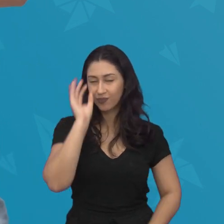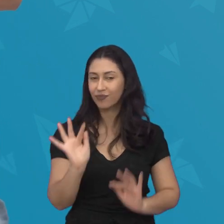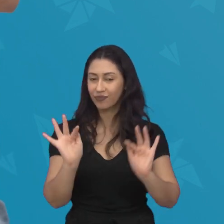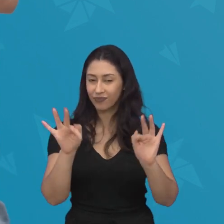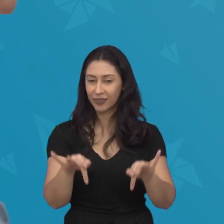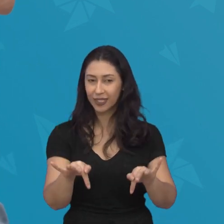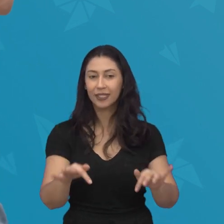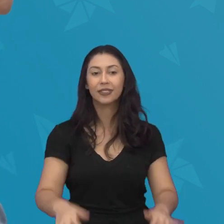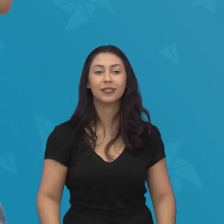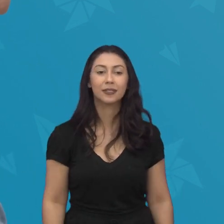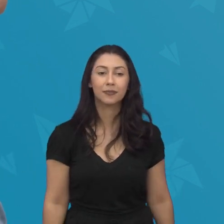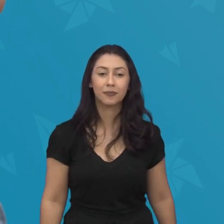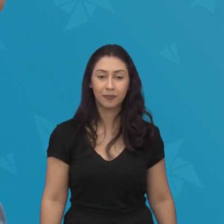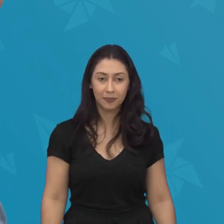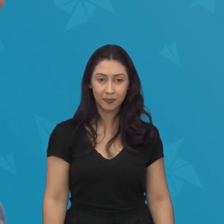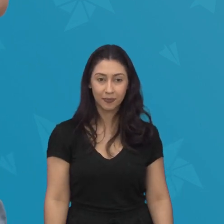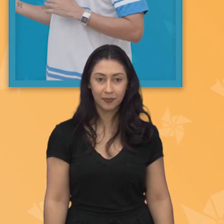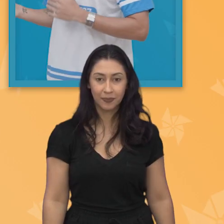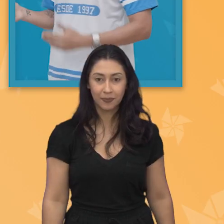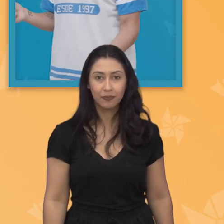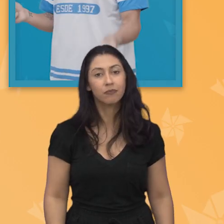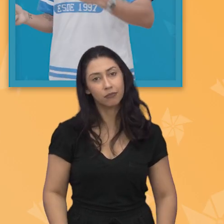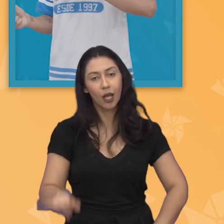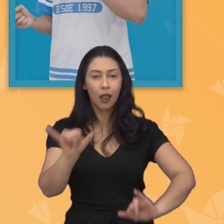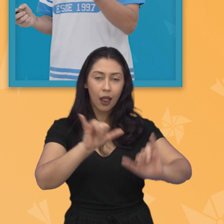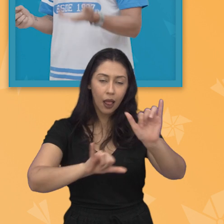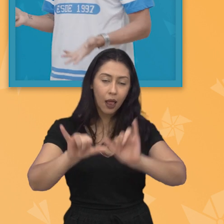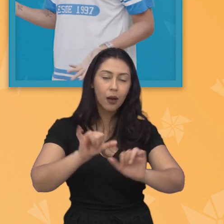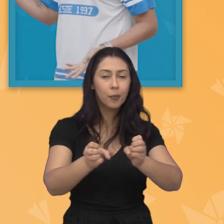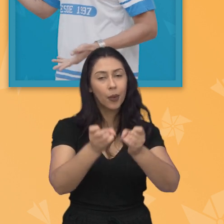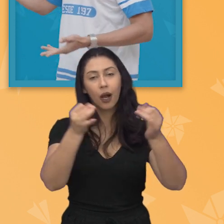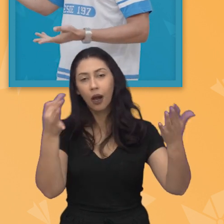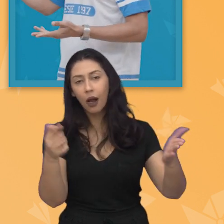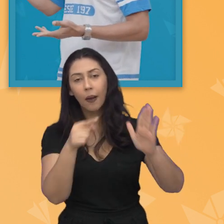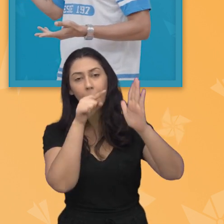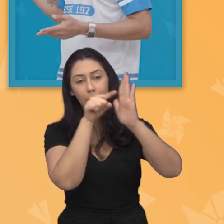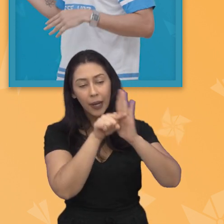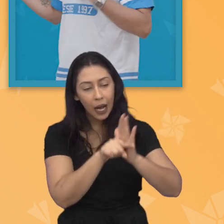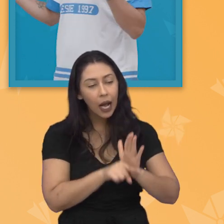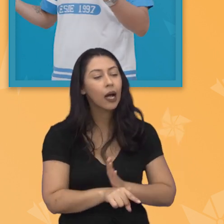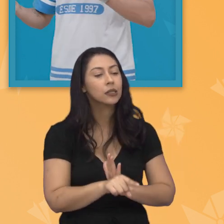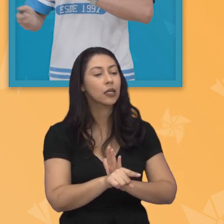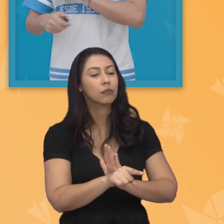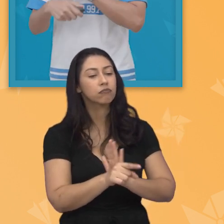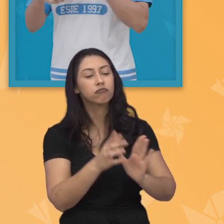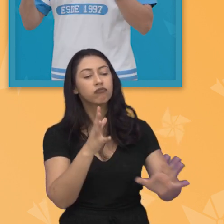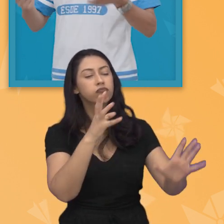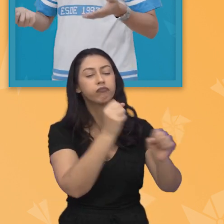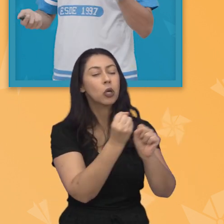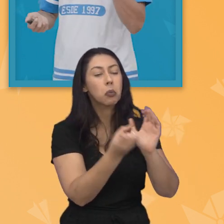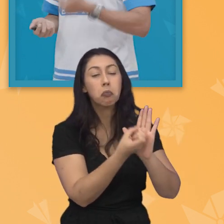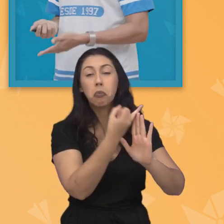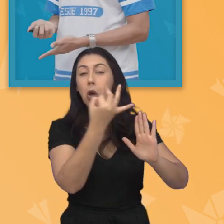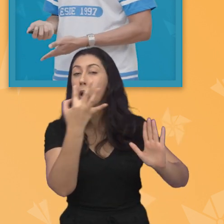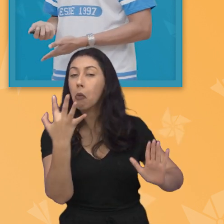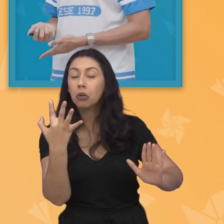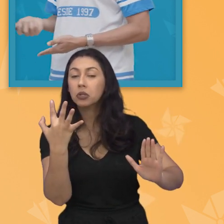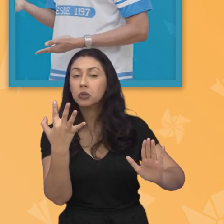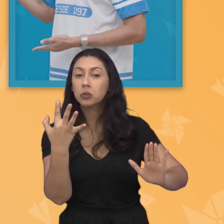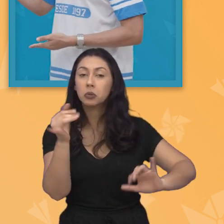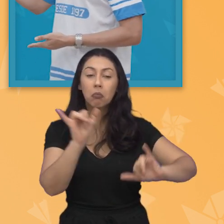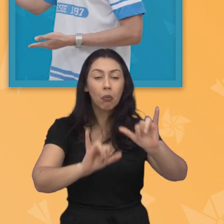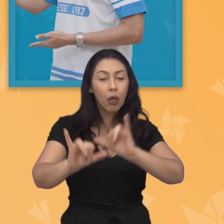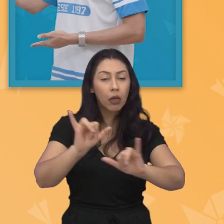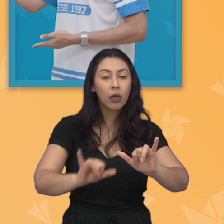para finalizar a nossa aulinha. De novo, estequiometria é a análise quantitativa da composição e transformação química das